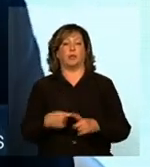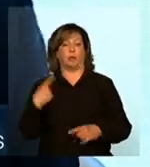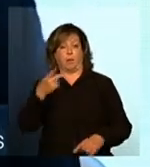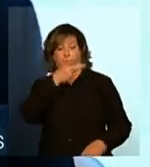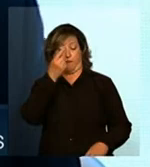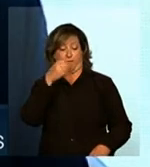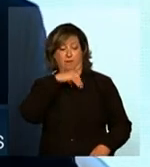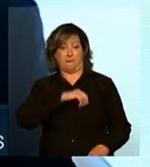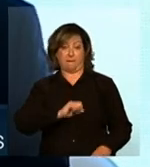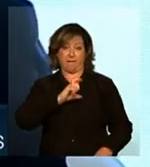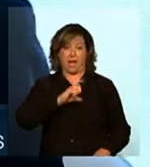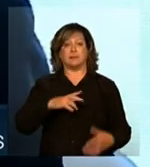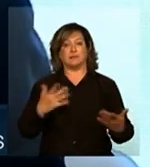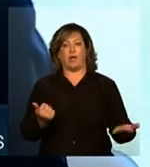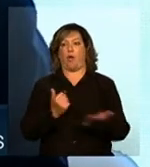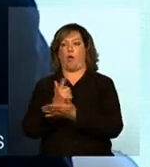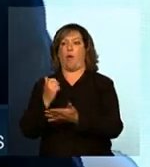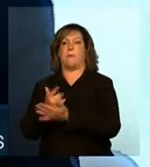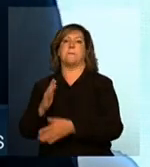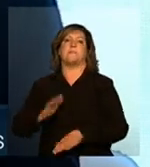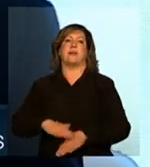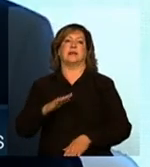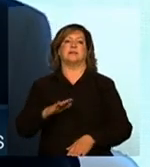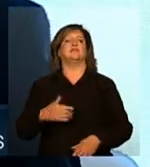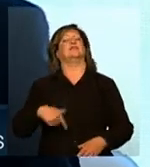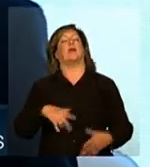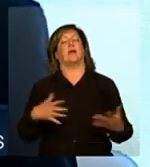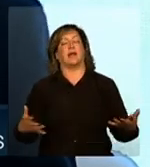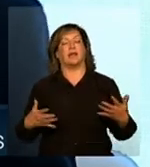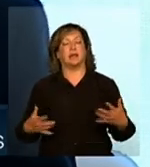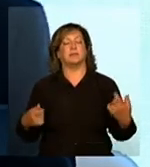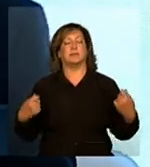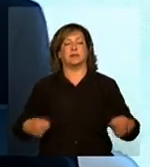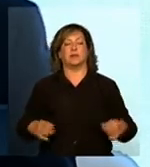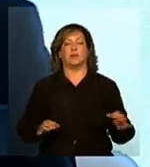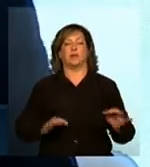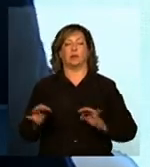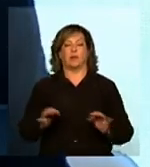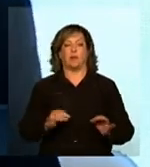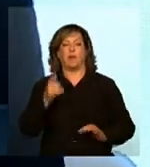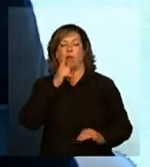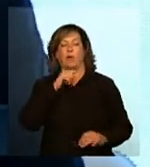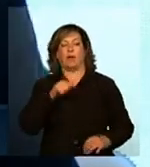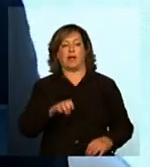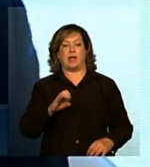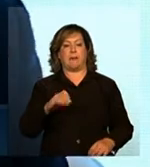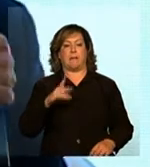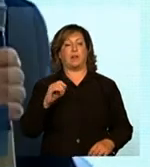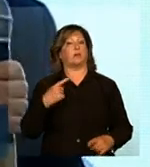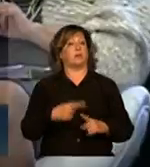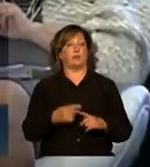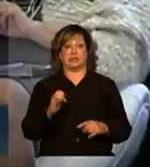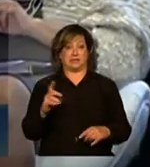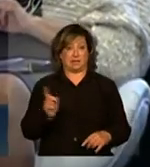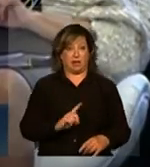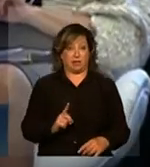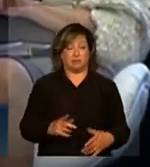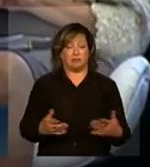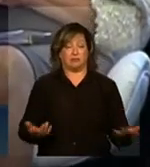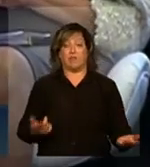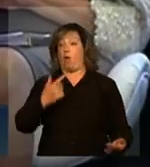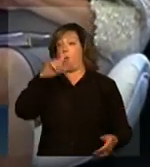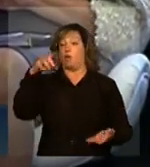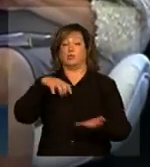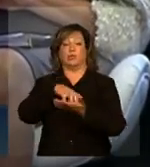população, e nós queremos ocupar esse espaço, precisamos nos organizar para ocupar esse espaço, porque, senão, quem vai ocupar esse espaço serão